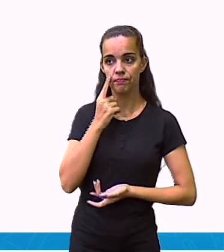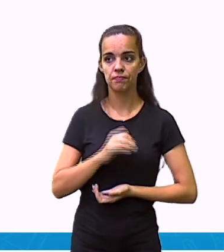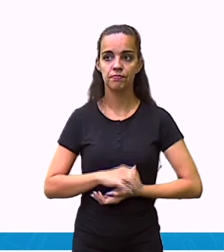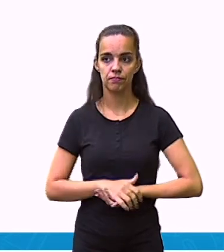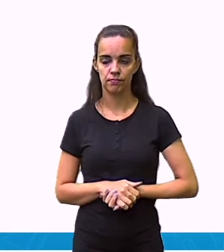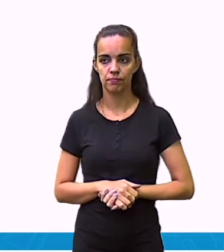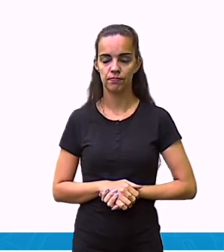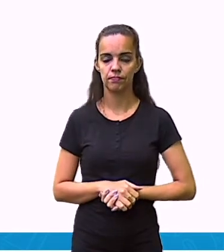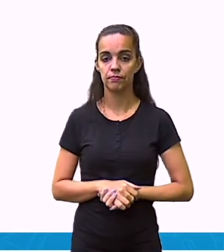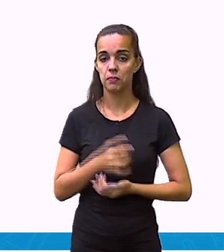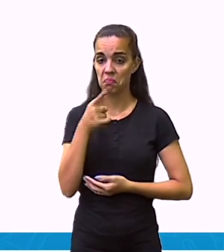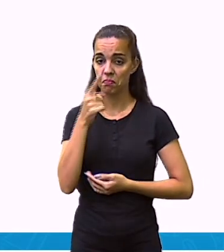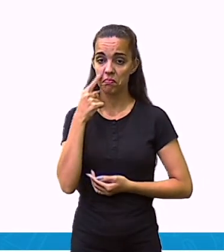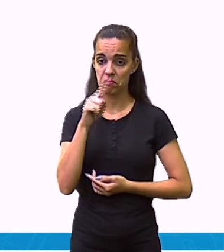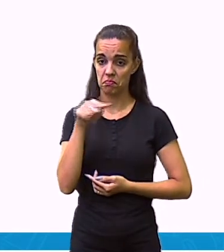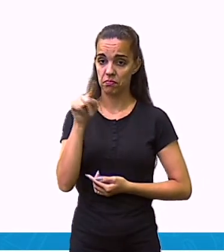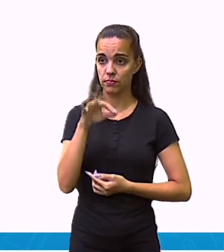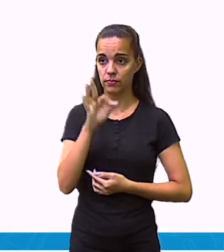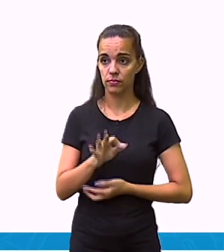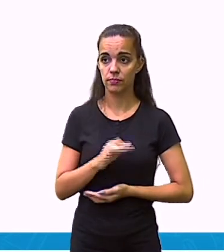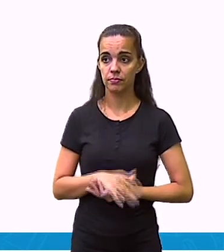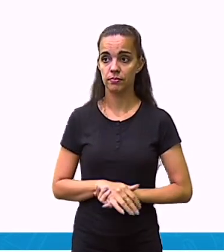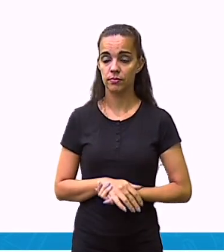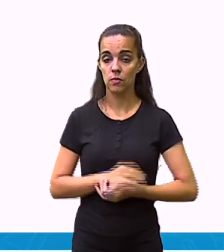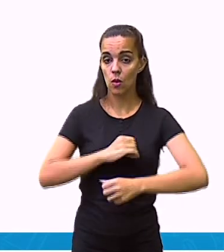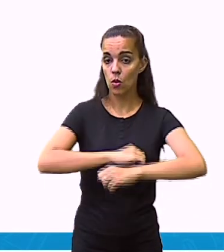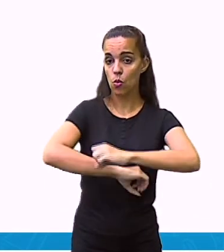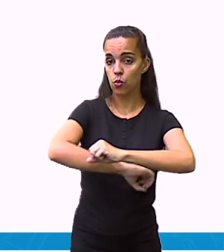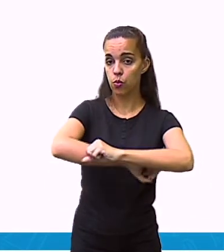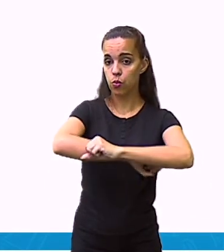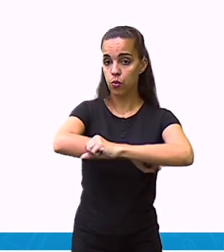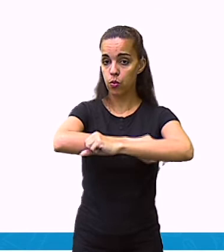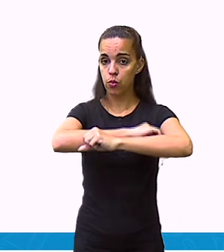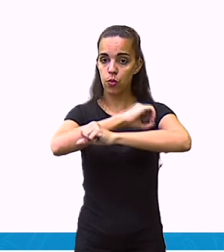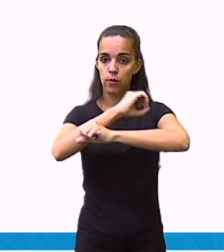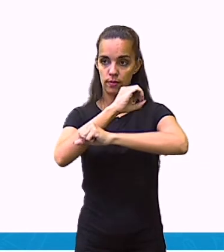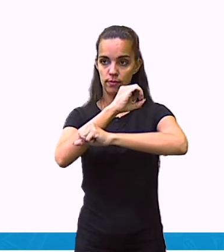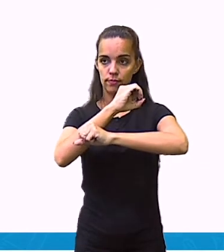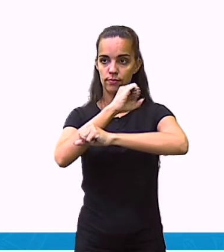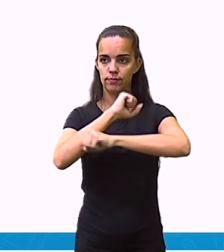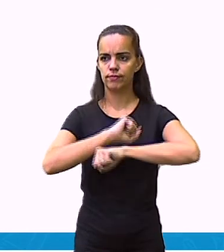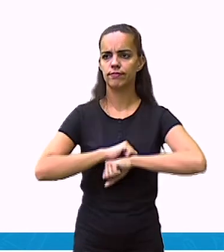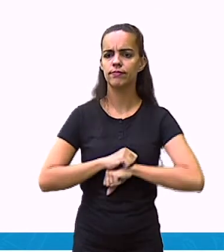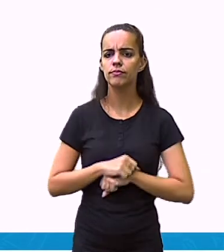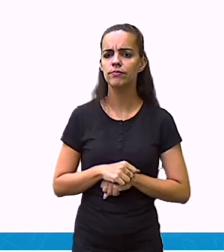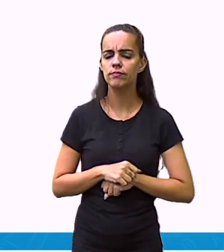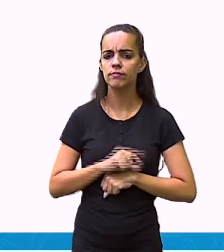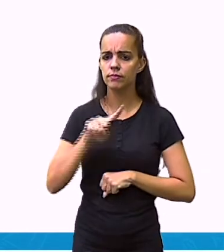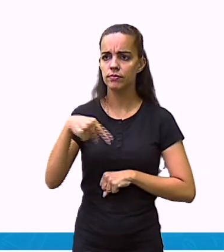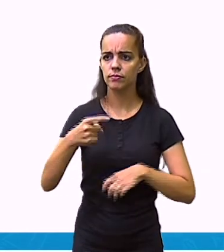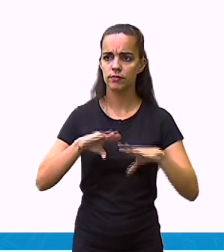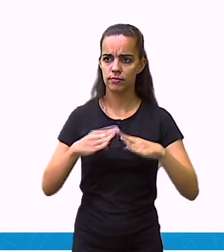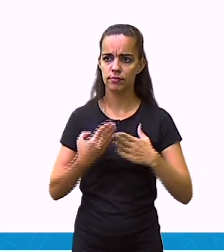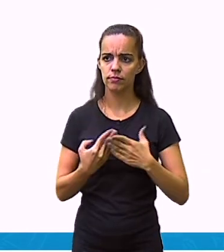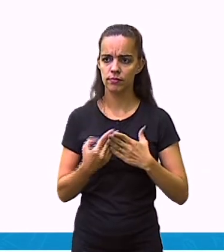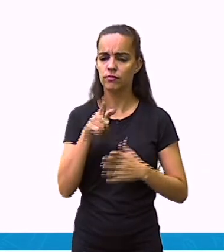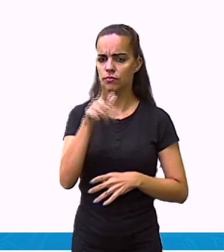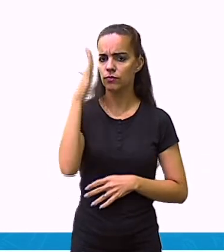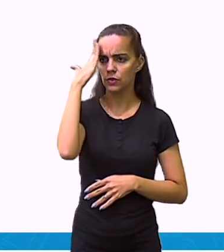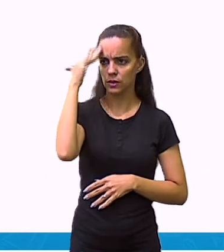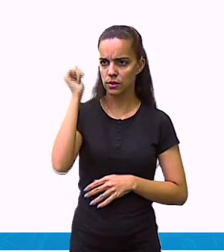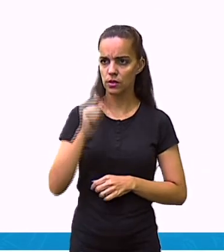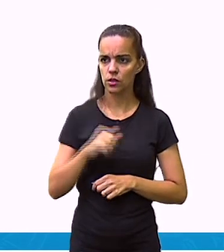as opções corretas. O aparecimento do Sol. Após esta aula, até agora você já